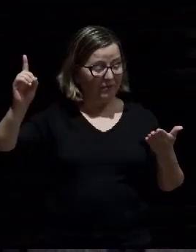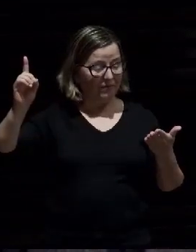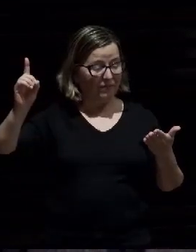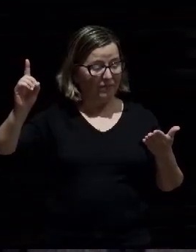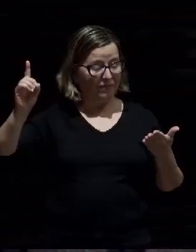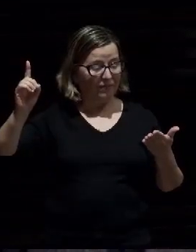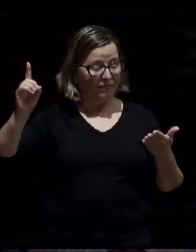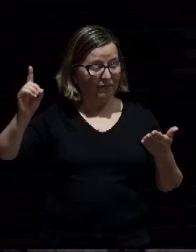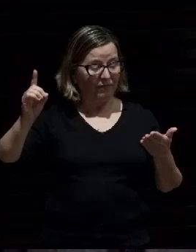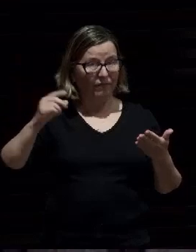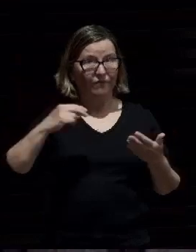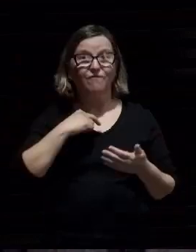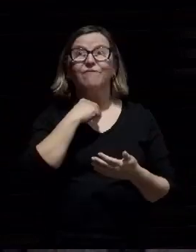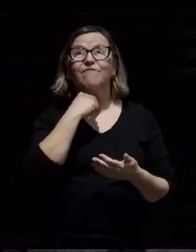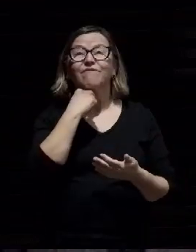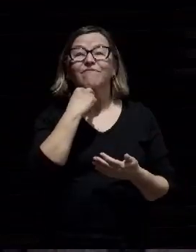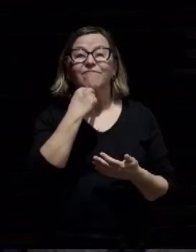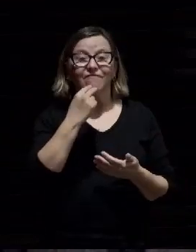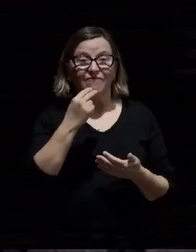em voz alta,